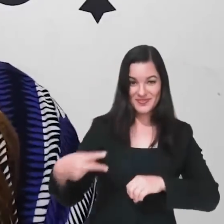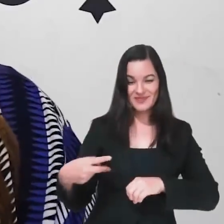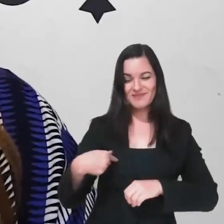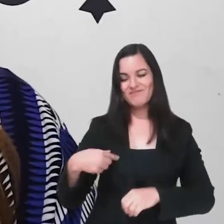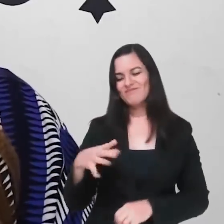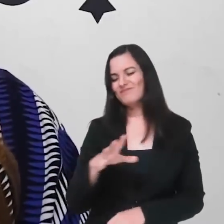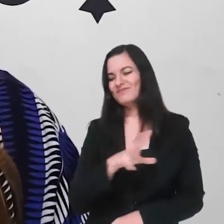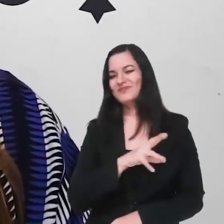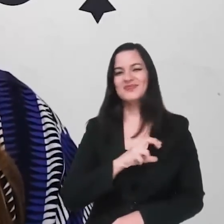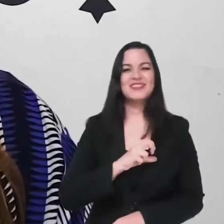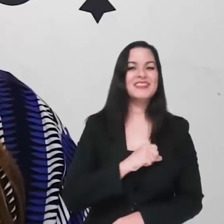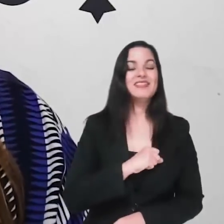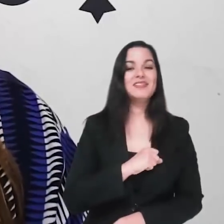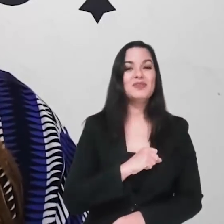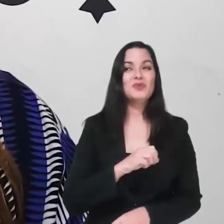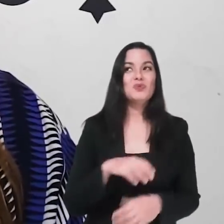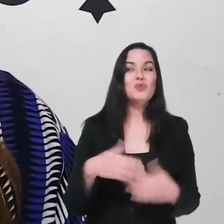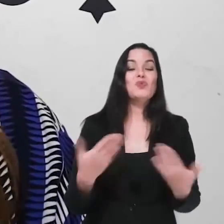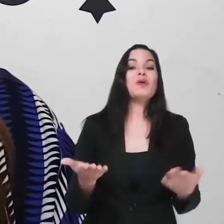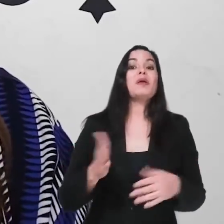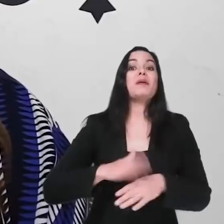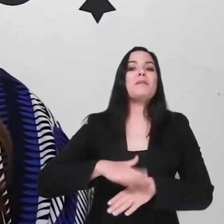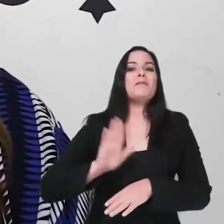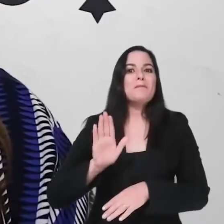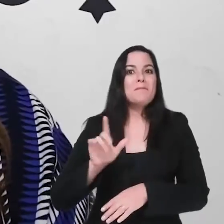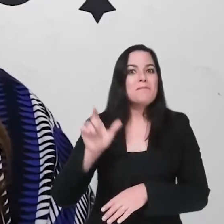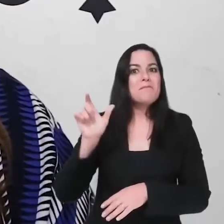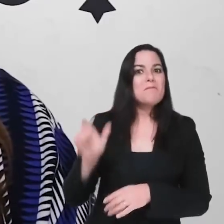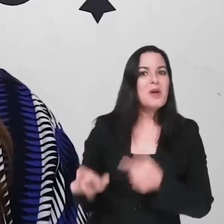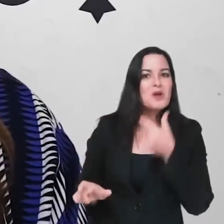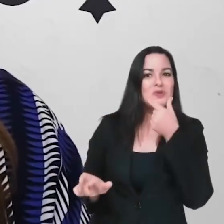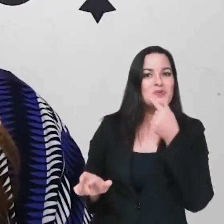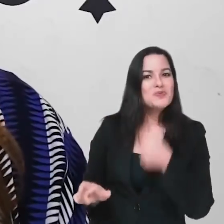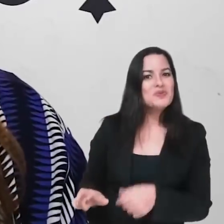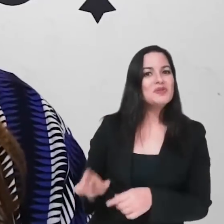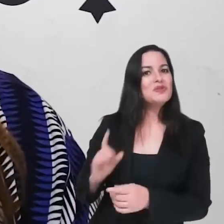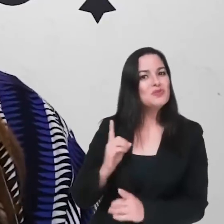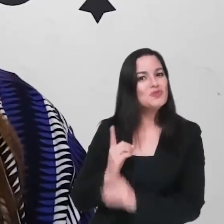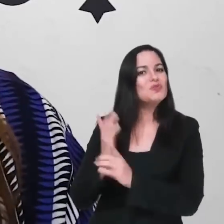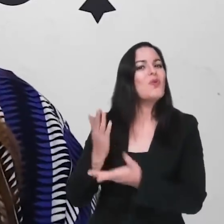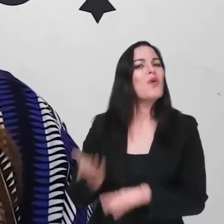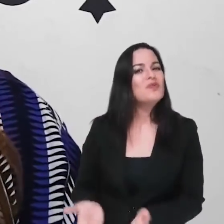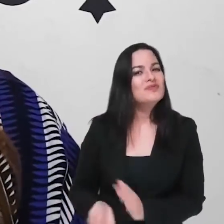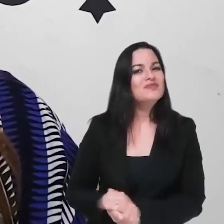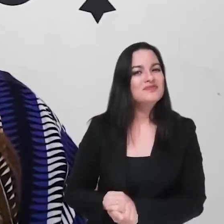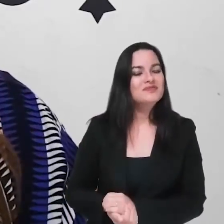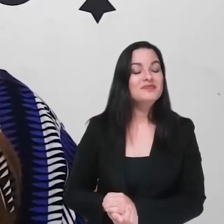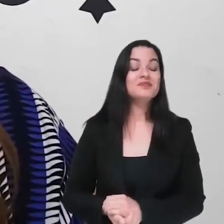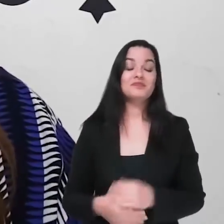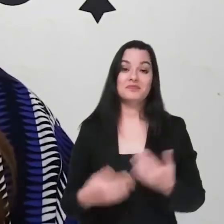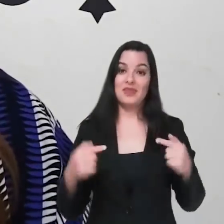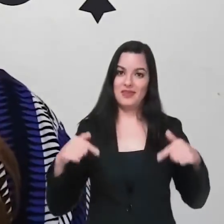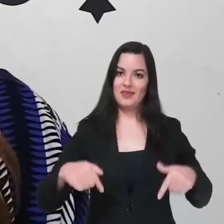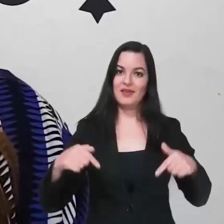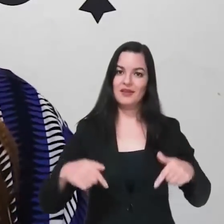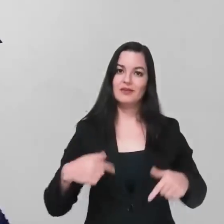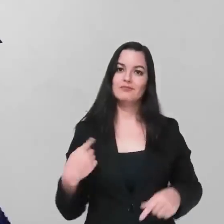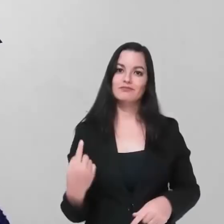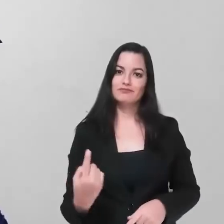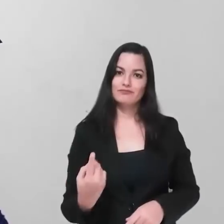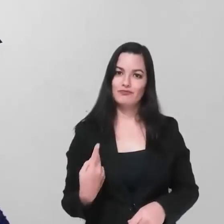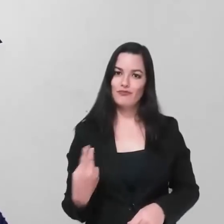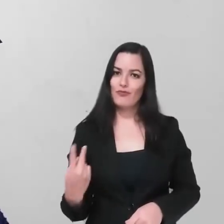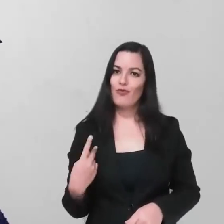O que será que ele vai descobrir com essas aventuras, hein? Bom, por aqui vamos